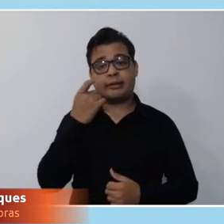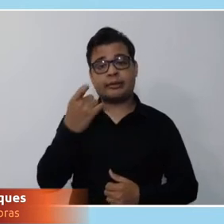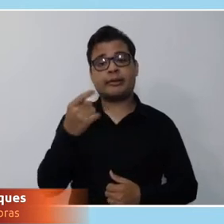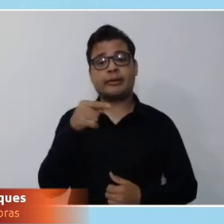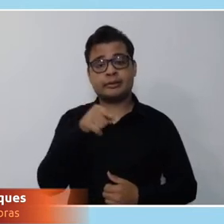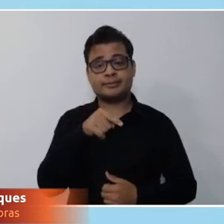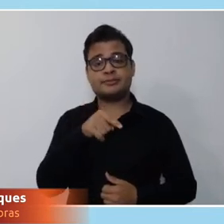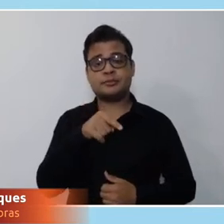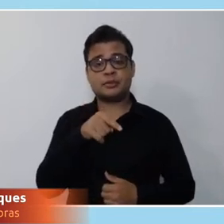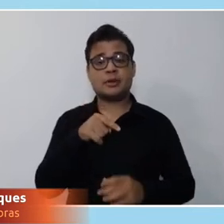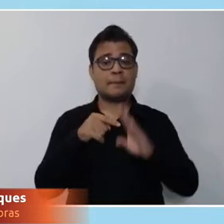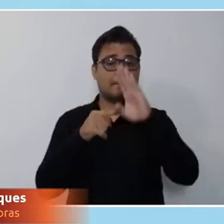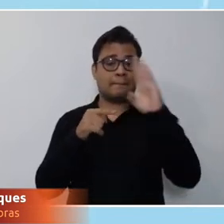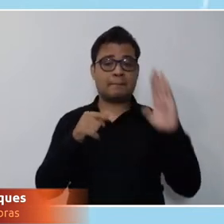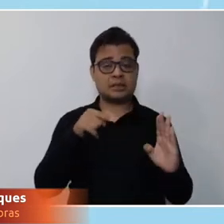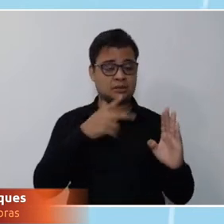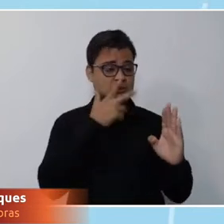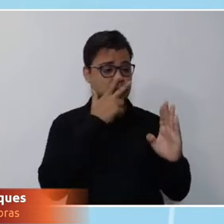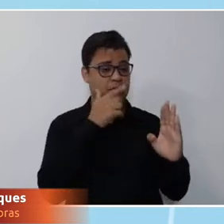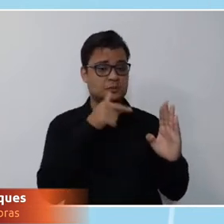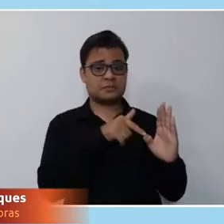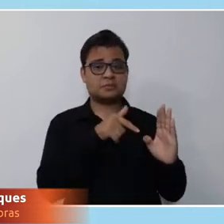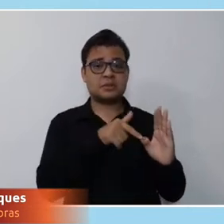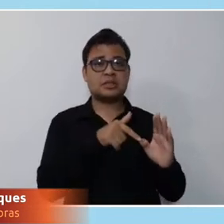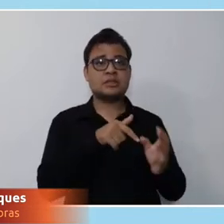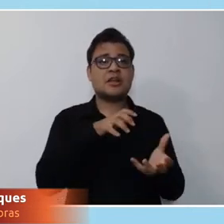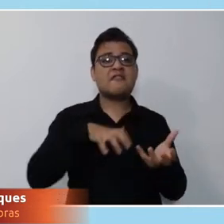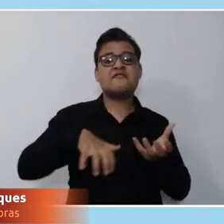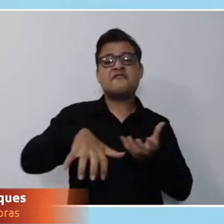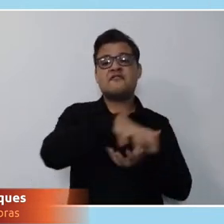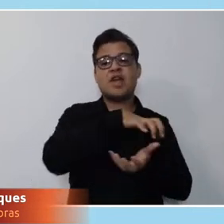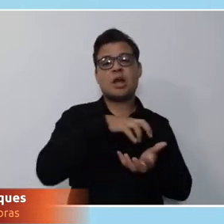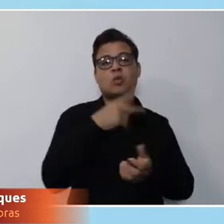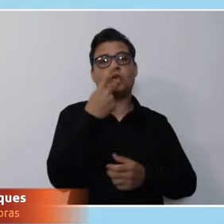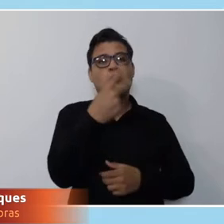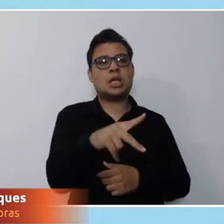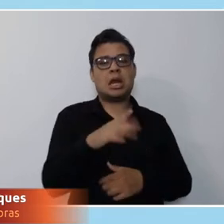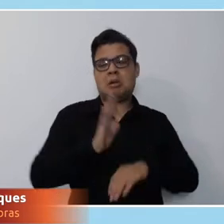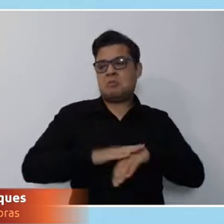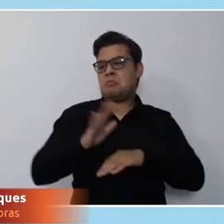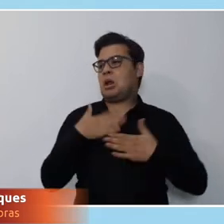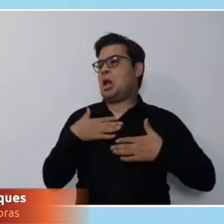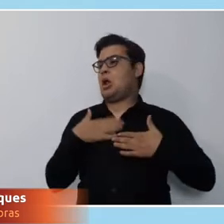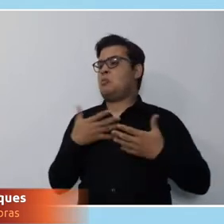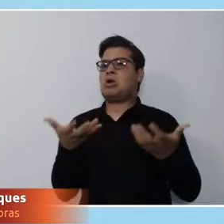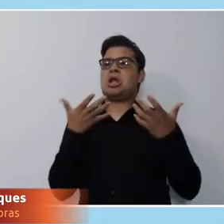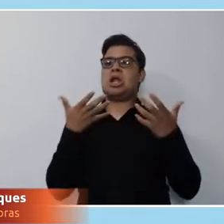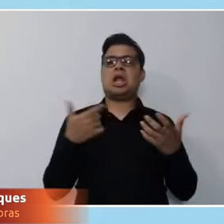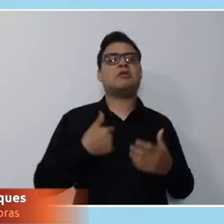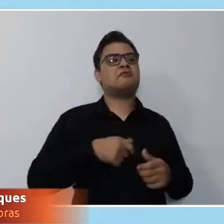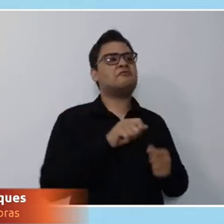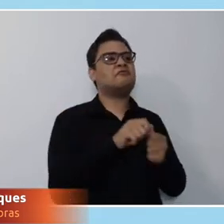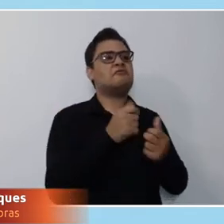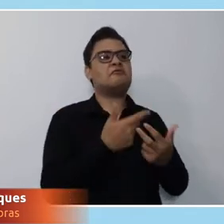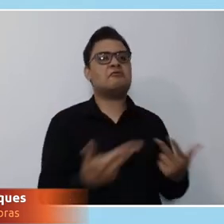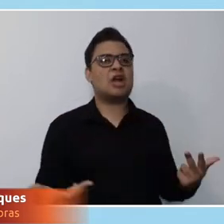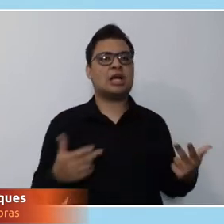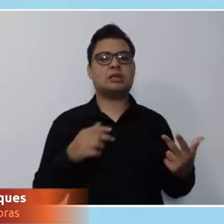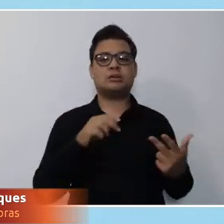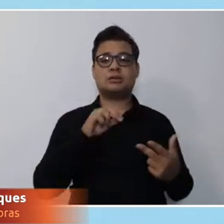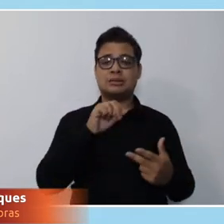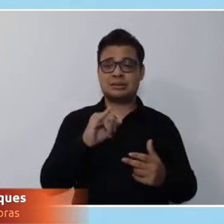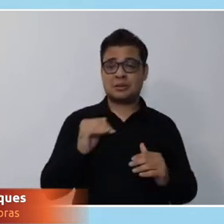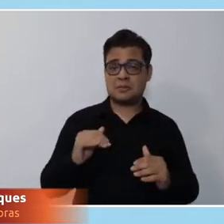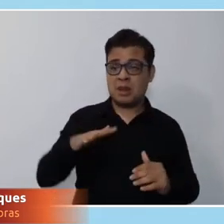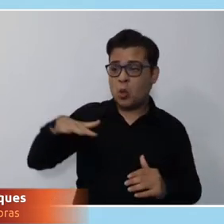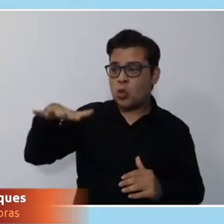trata o Brasil como se fosse um pequeno feudo, onde ele pode fazer o que ele quer ou o que ele não quer, sem seguir nenhum tipo de recomendação das autoridades